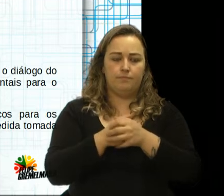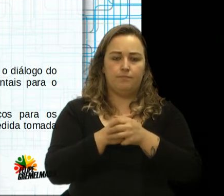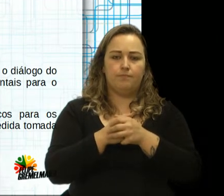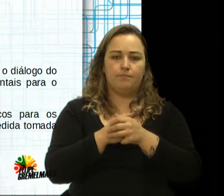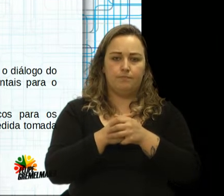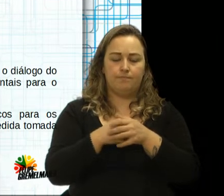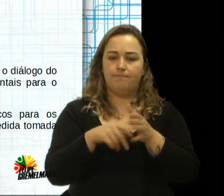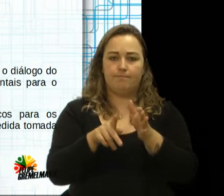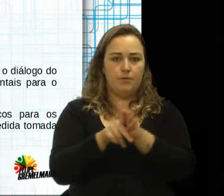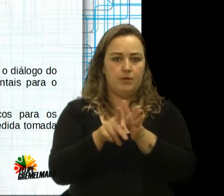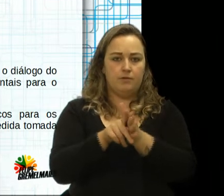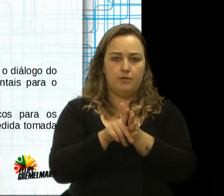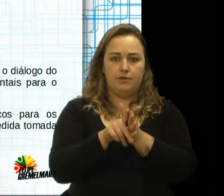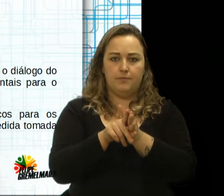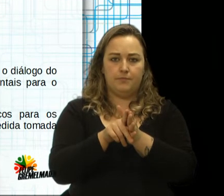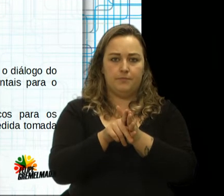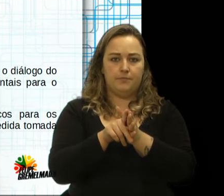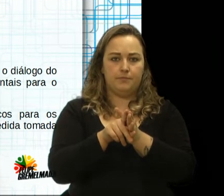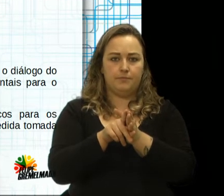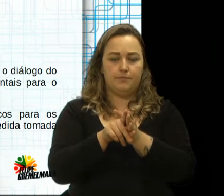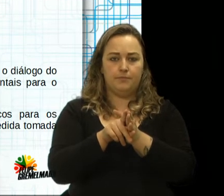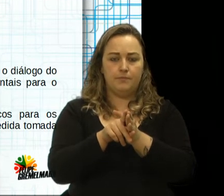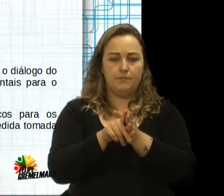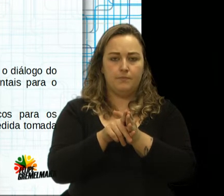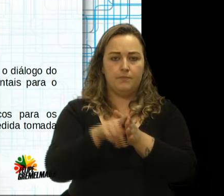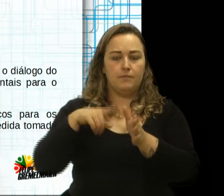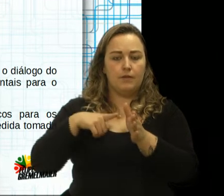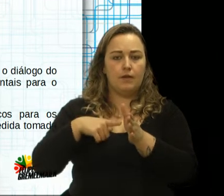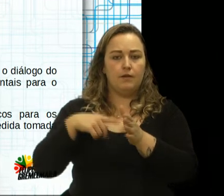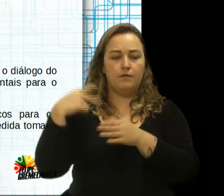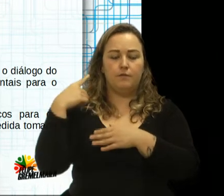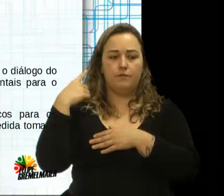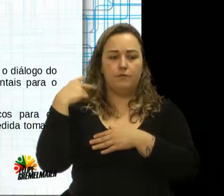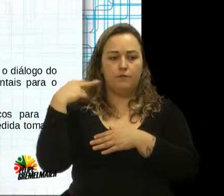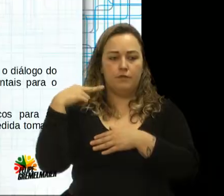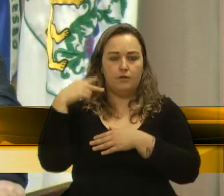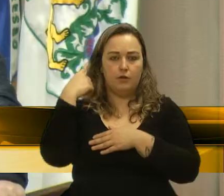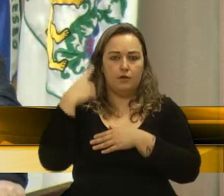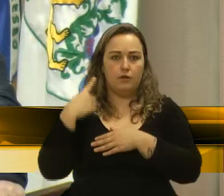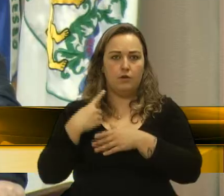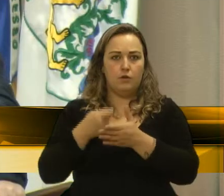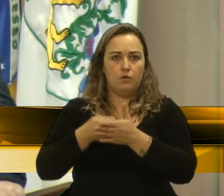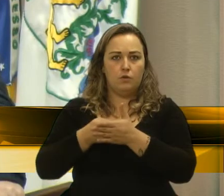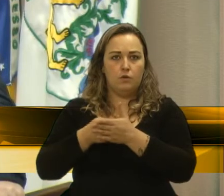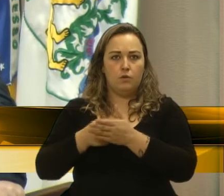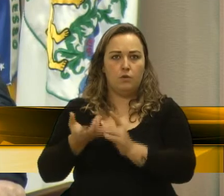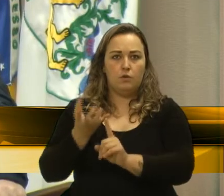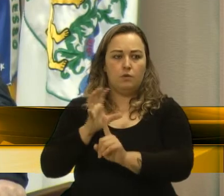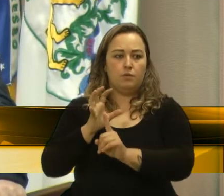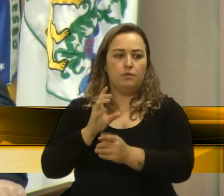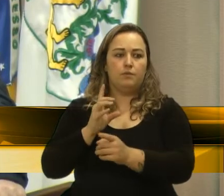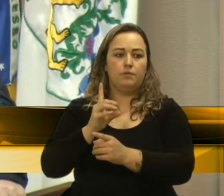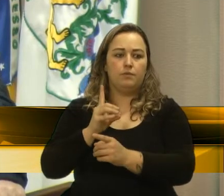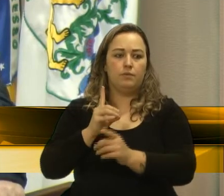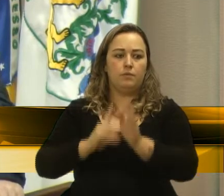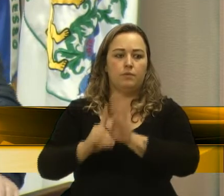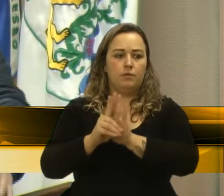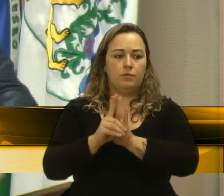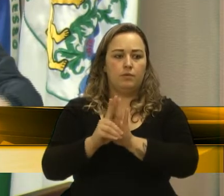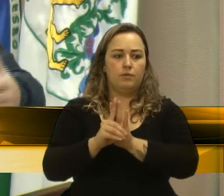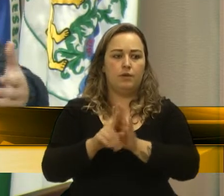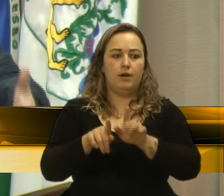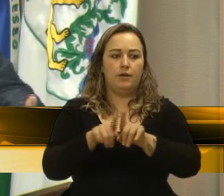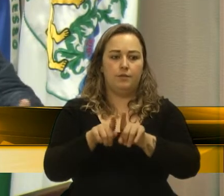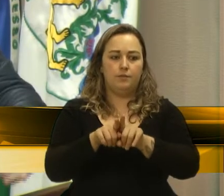Então, o vereador Denise, que lutou tanto contra o decreto, né, tá aí. Mais uma demonstração de que nós temos